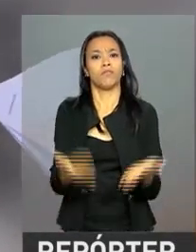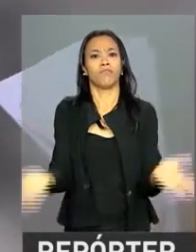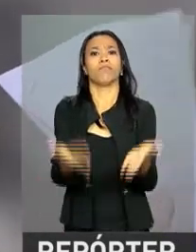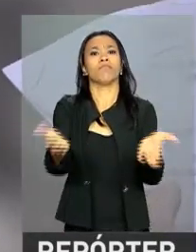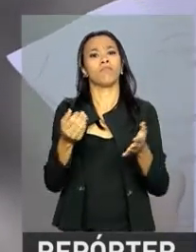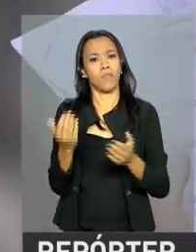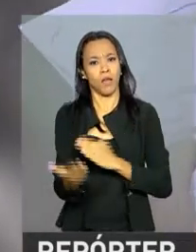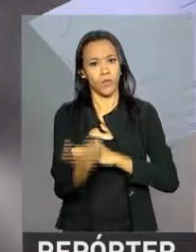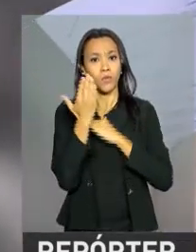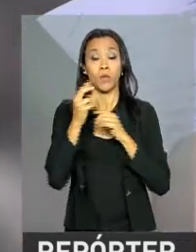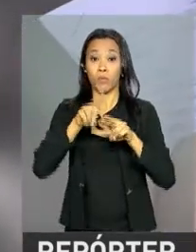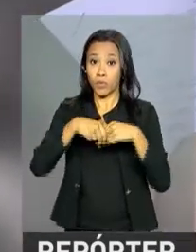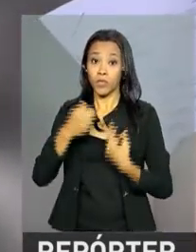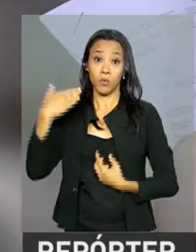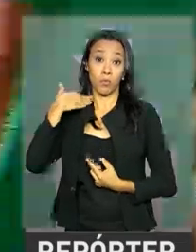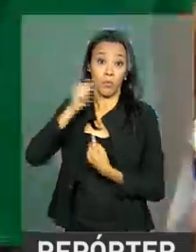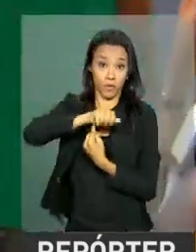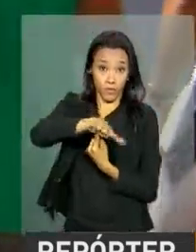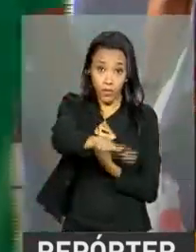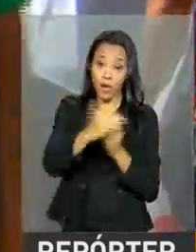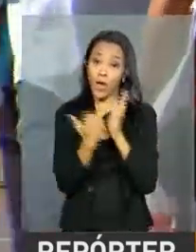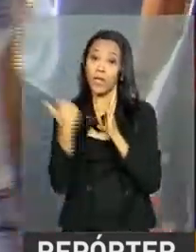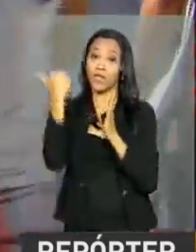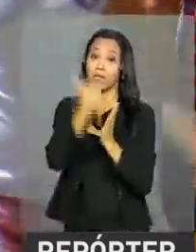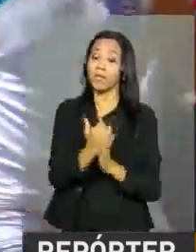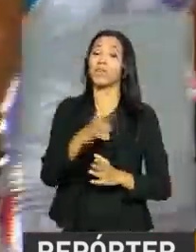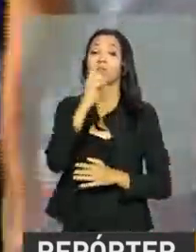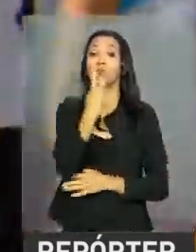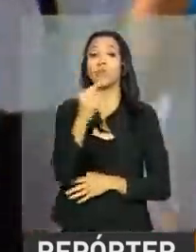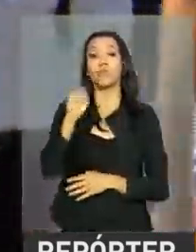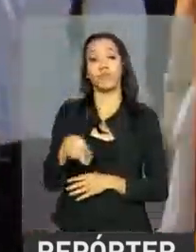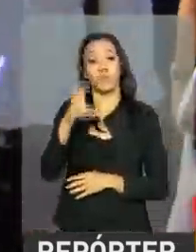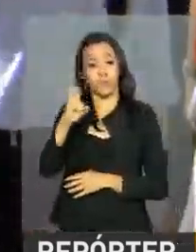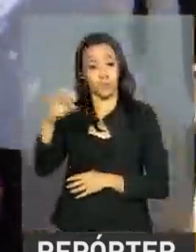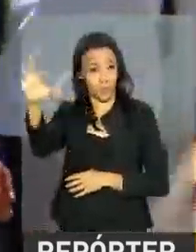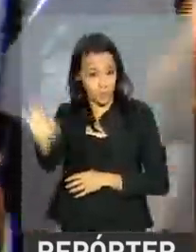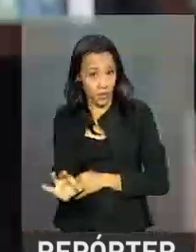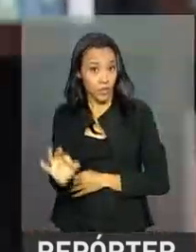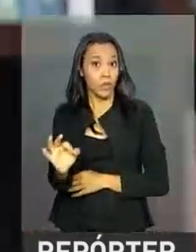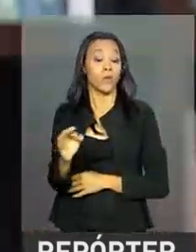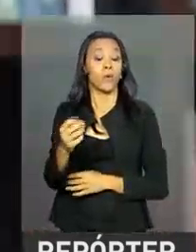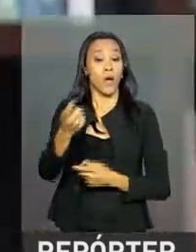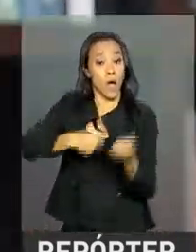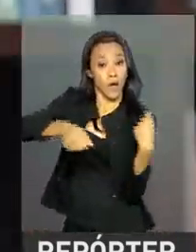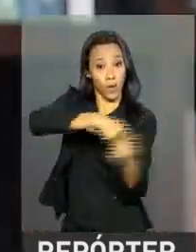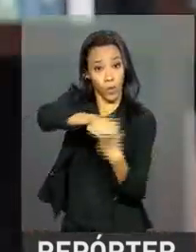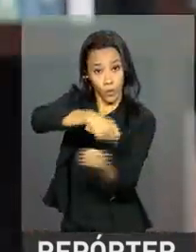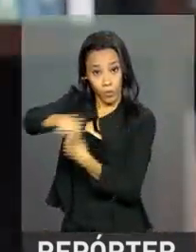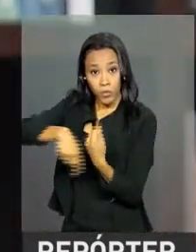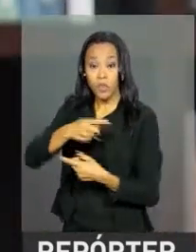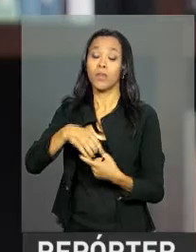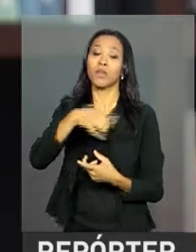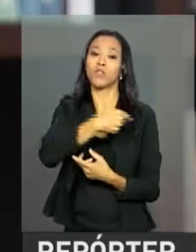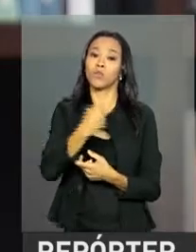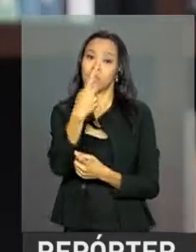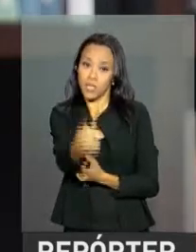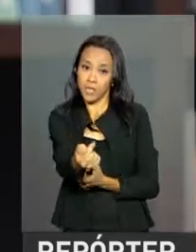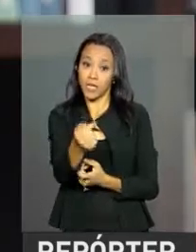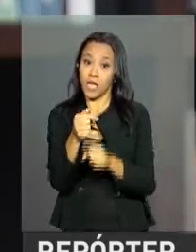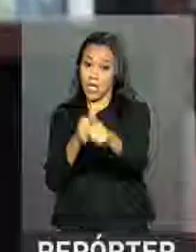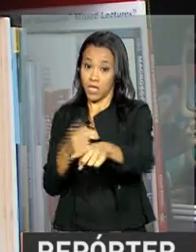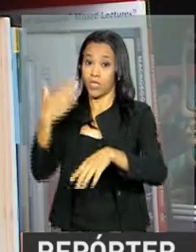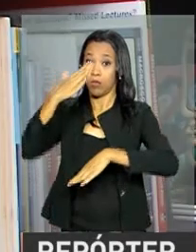prevê um crescimento de 6 por cento para a economia brasileira em 2017 para este economista que é e